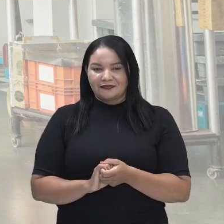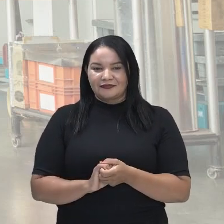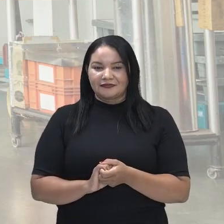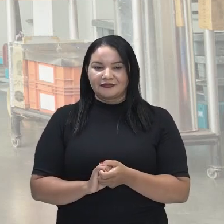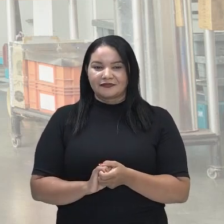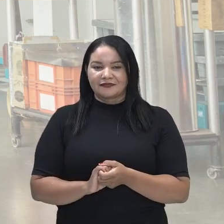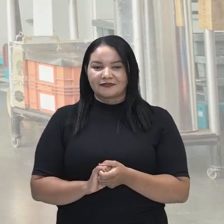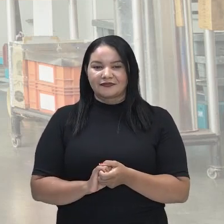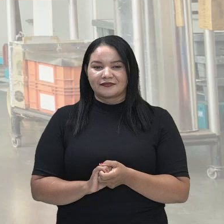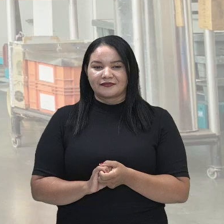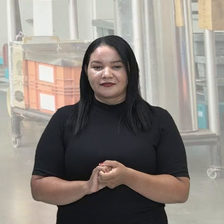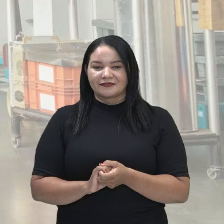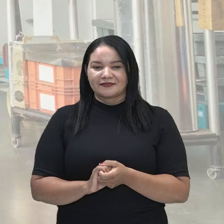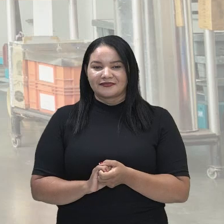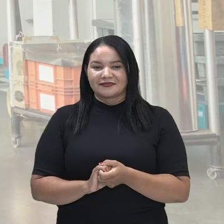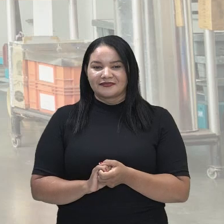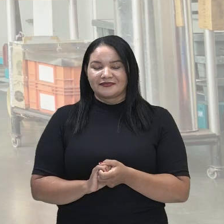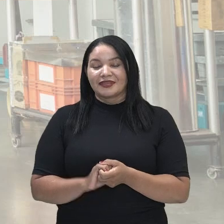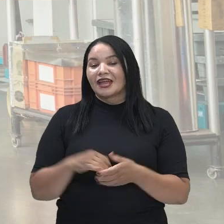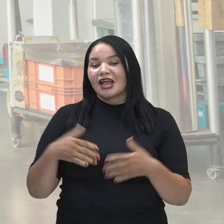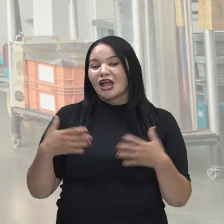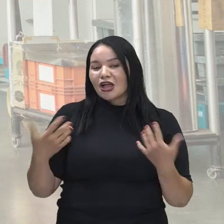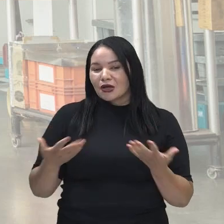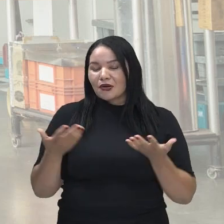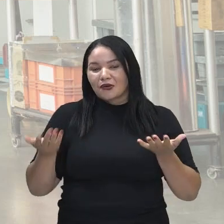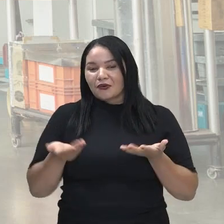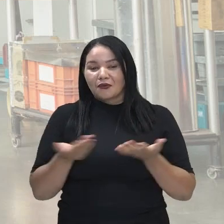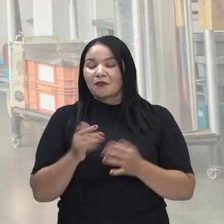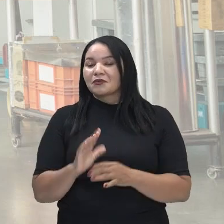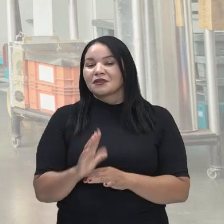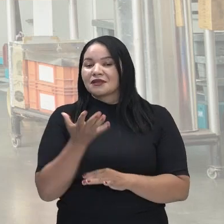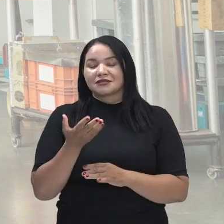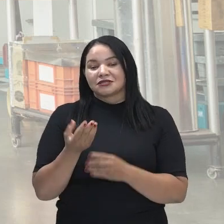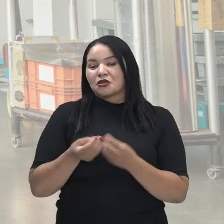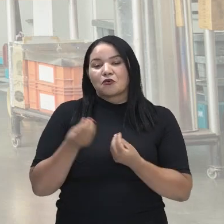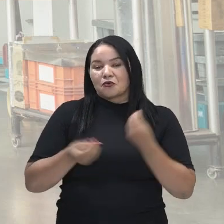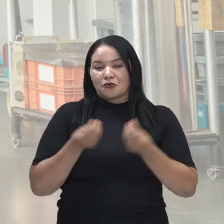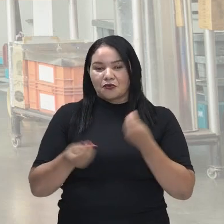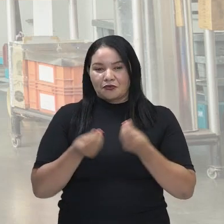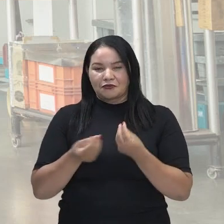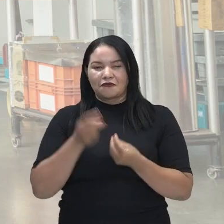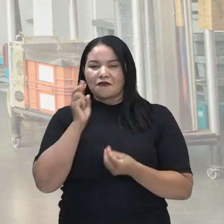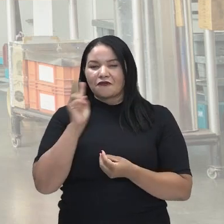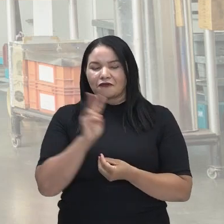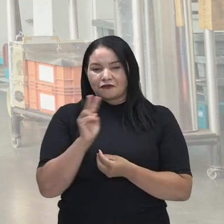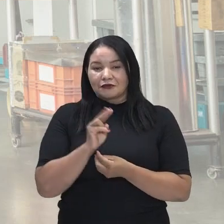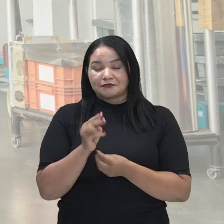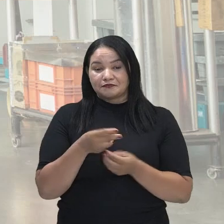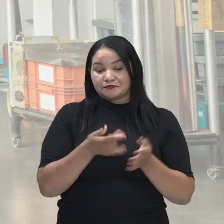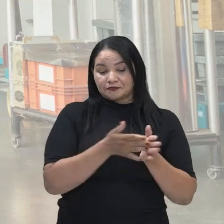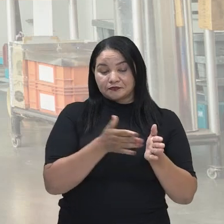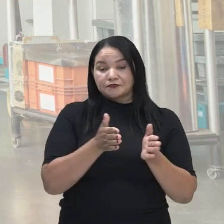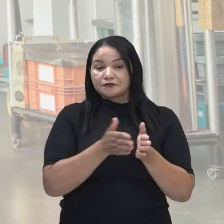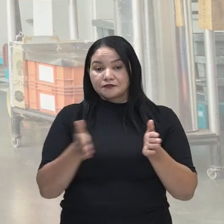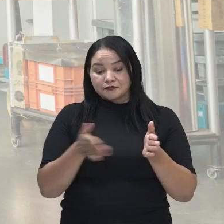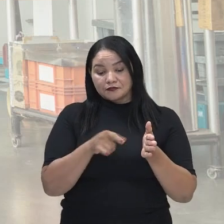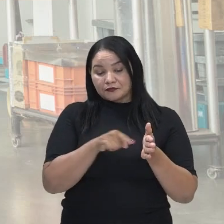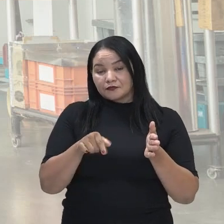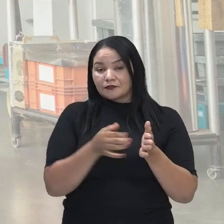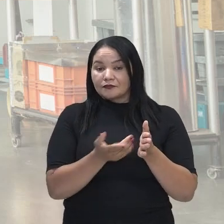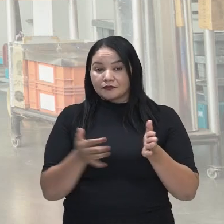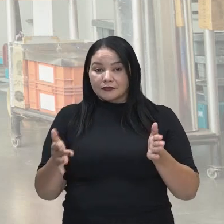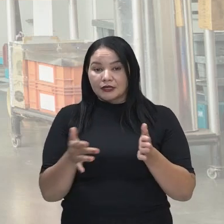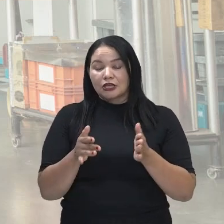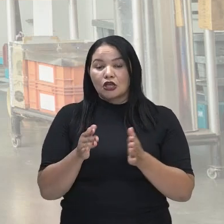que vai se dar essa formação? Vamos observar que durante muito tempo o Brasil ele foi um